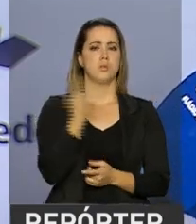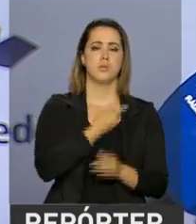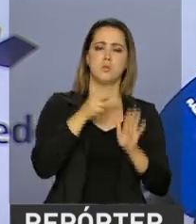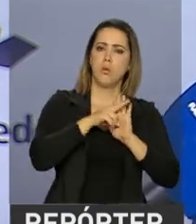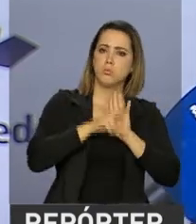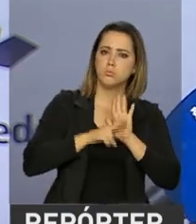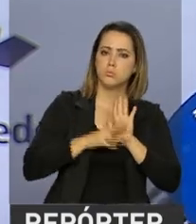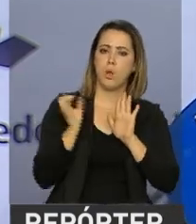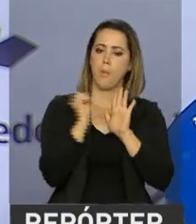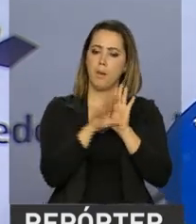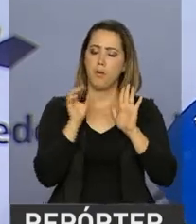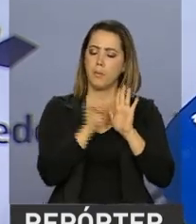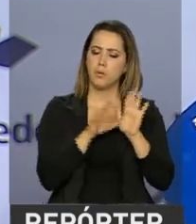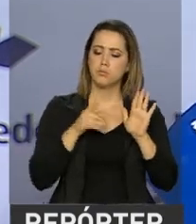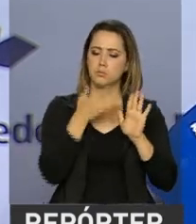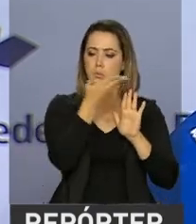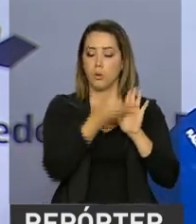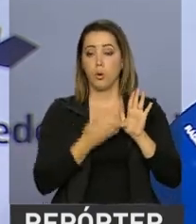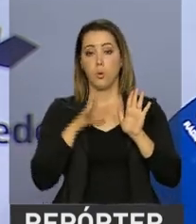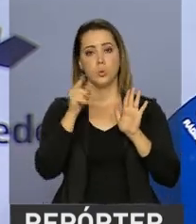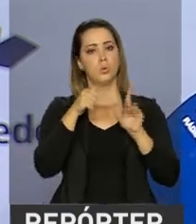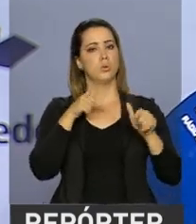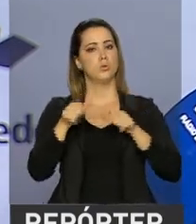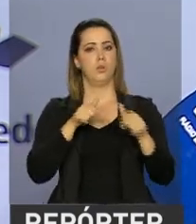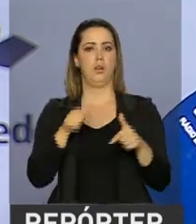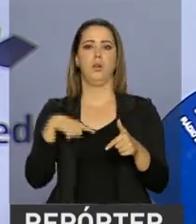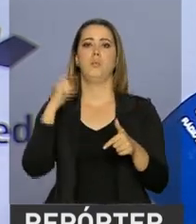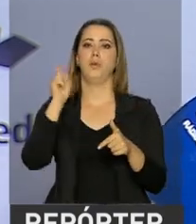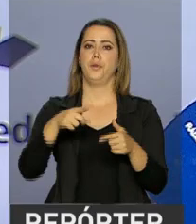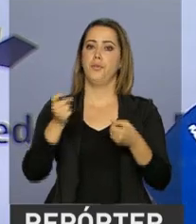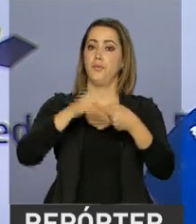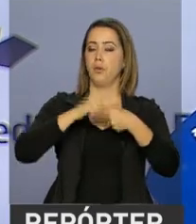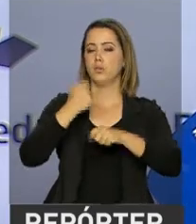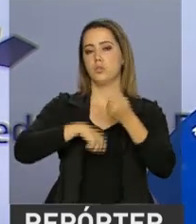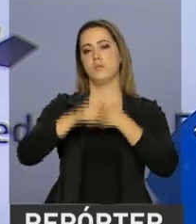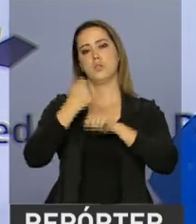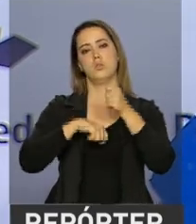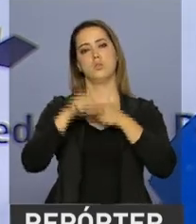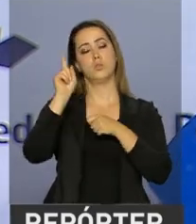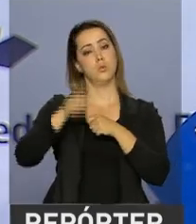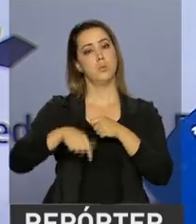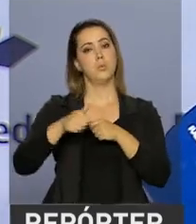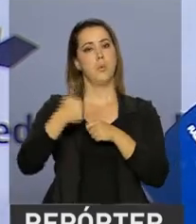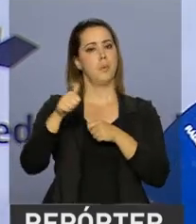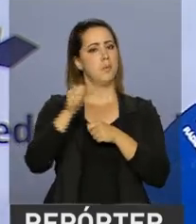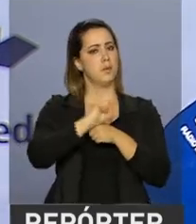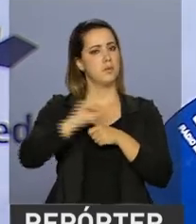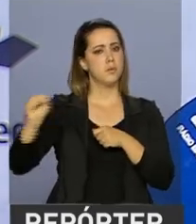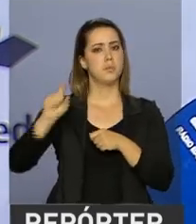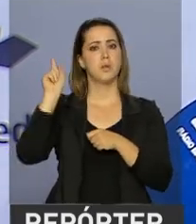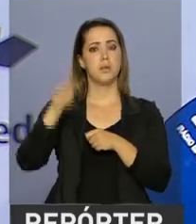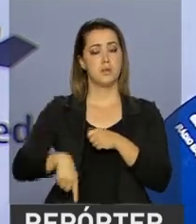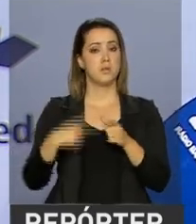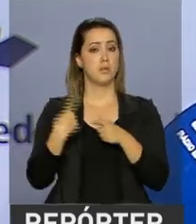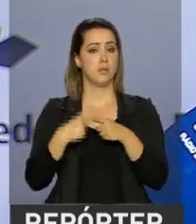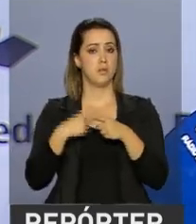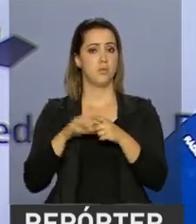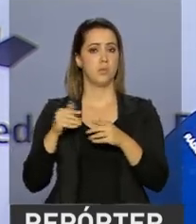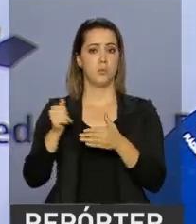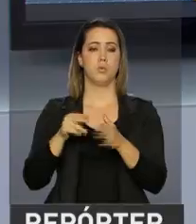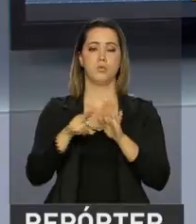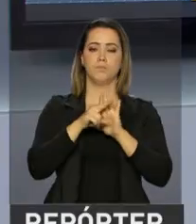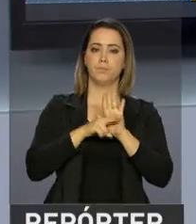é a retomada da atividade econômica neste primeiro semestre é fruto é resultado de todos os meninos que foram